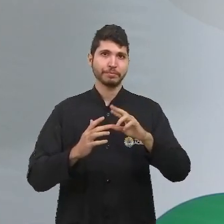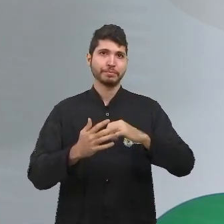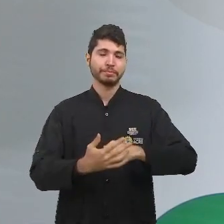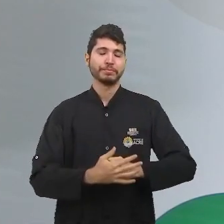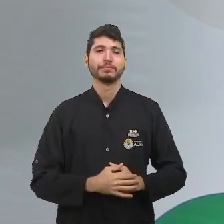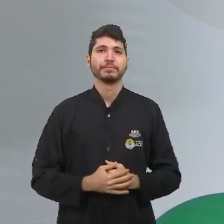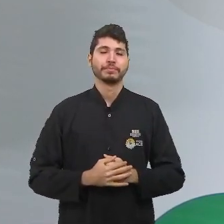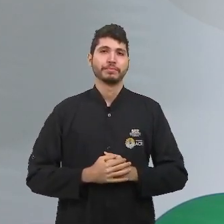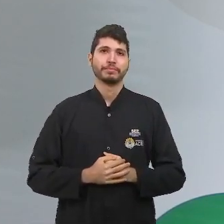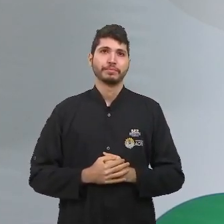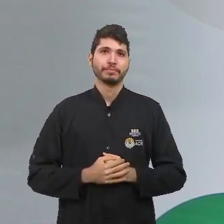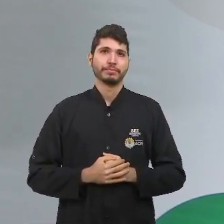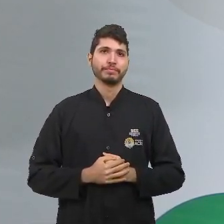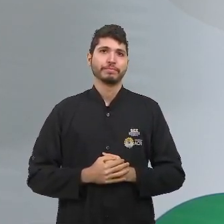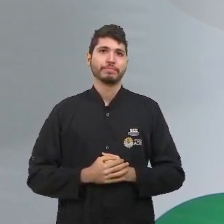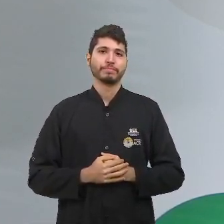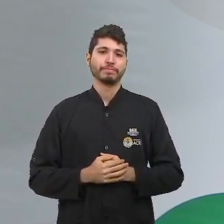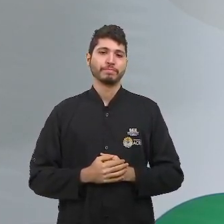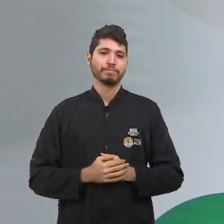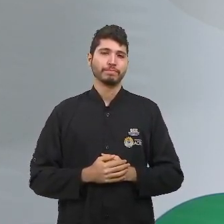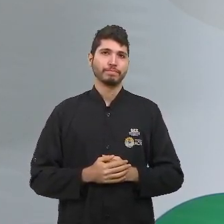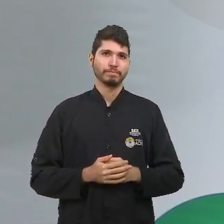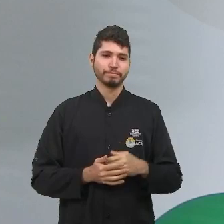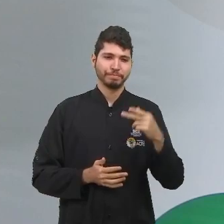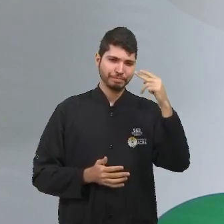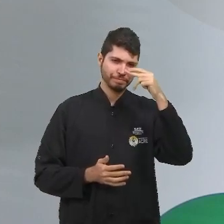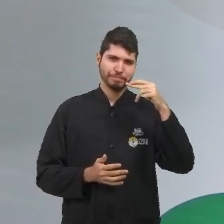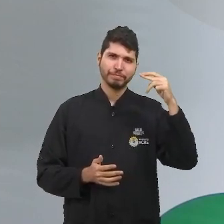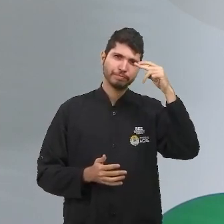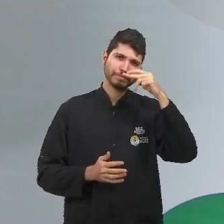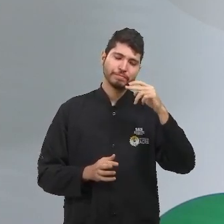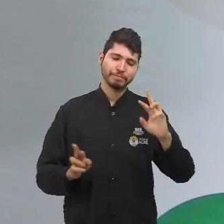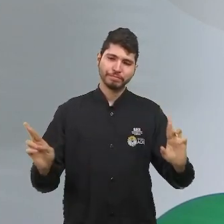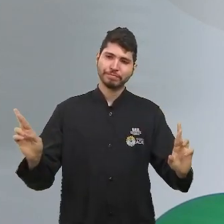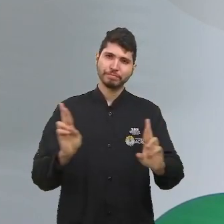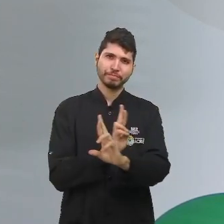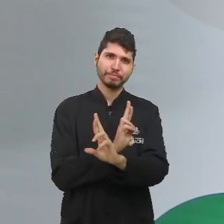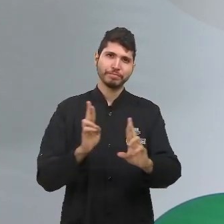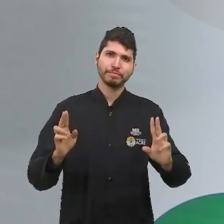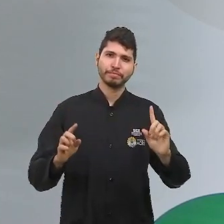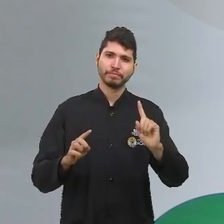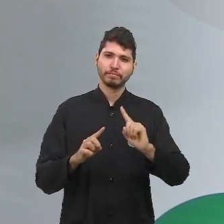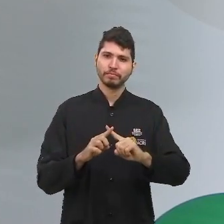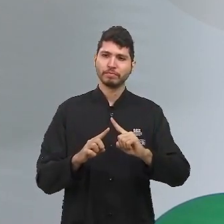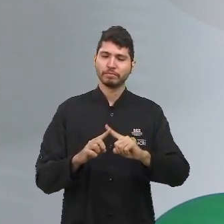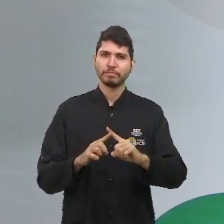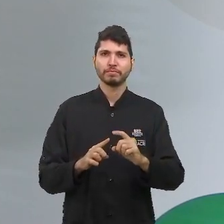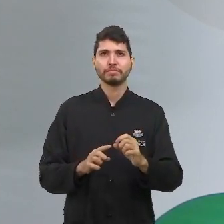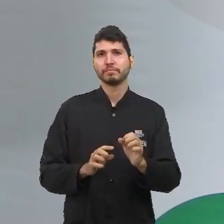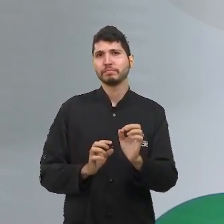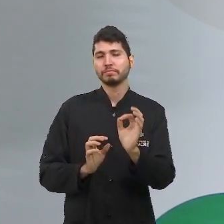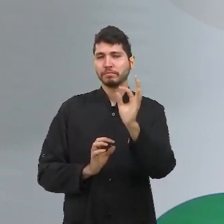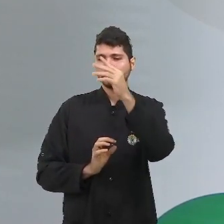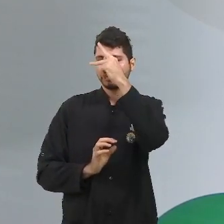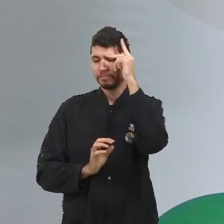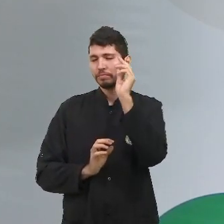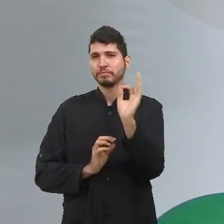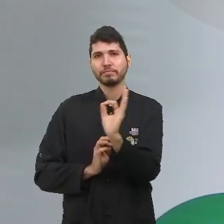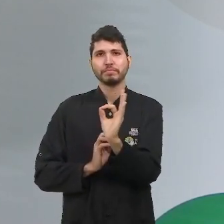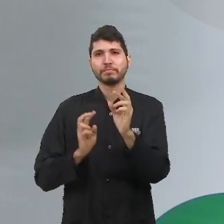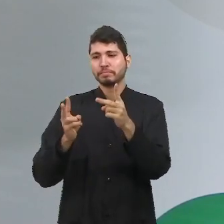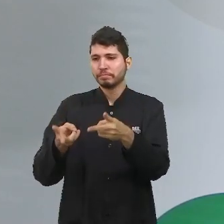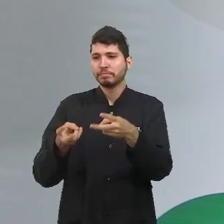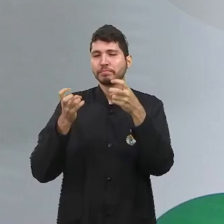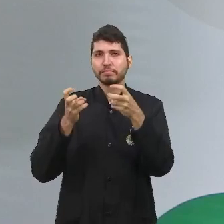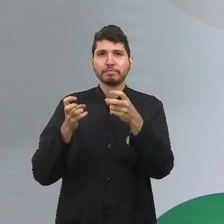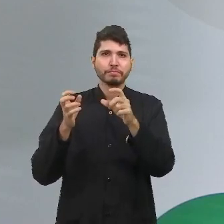essa relação, ele disse que ficou um pouco intrigado porque ninguém tinha percebido isso antes. E o Euler